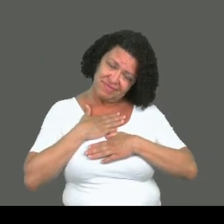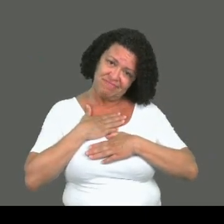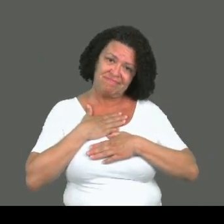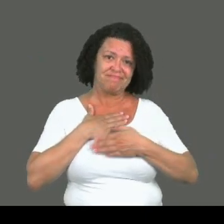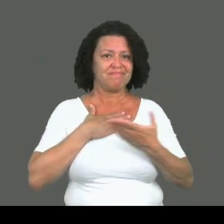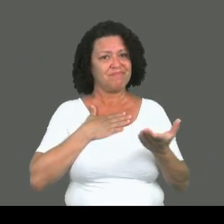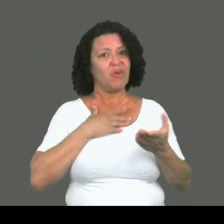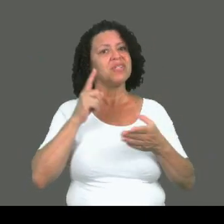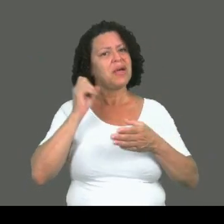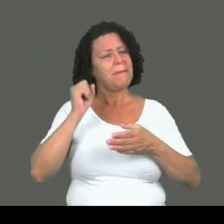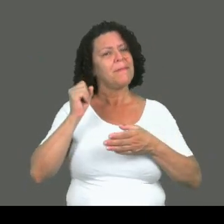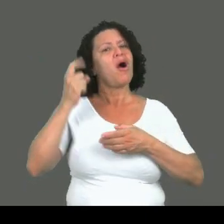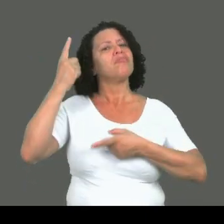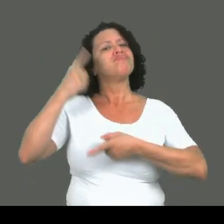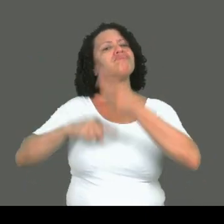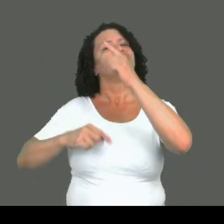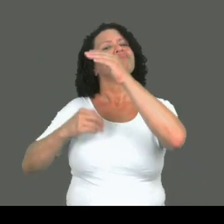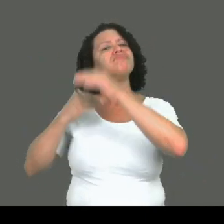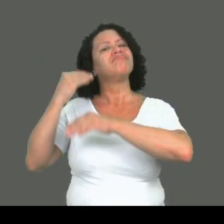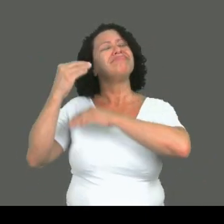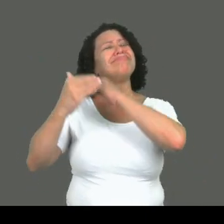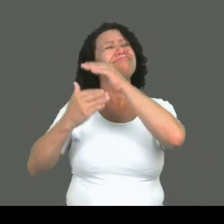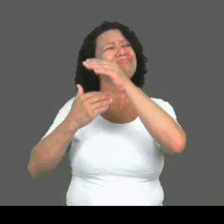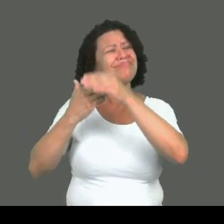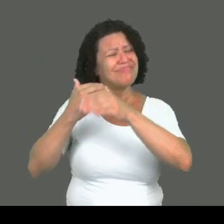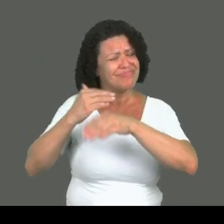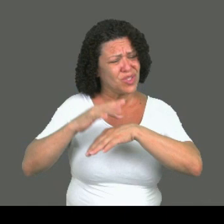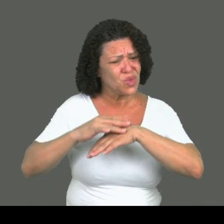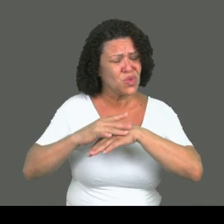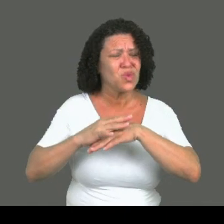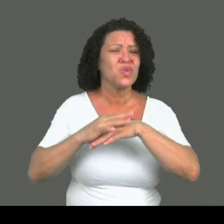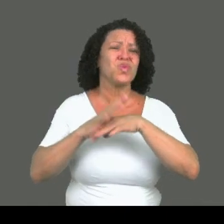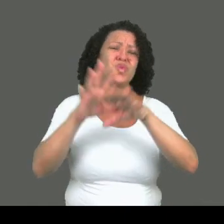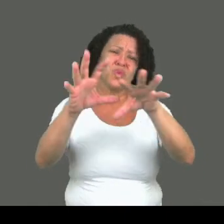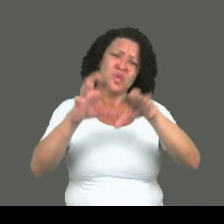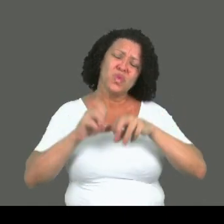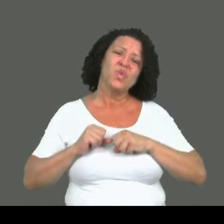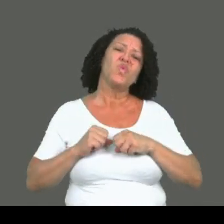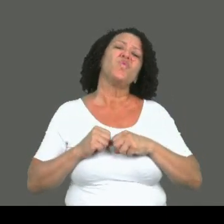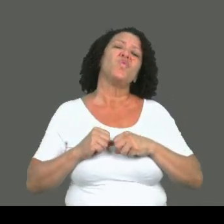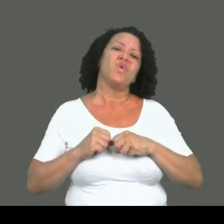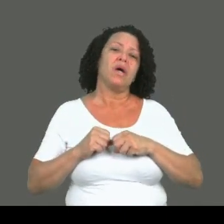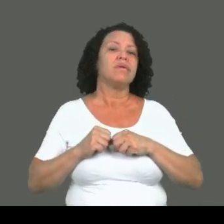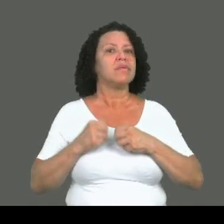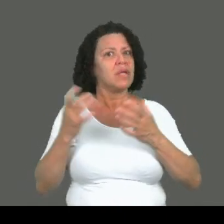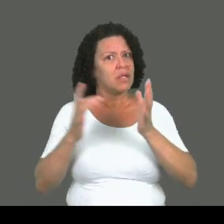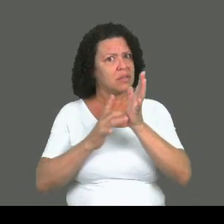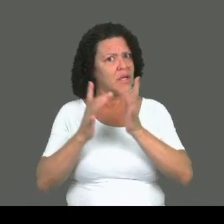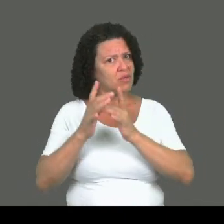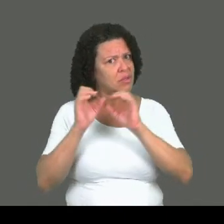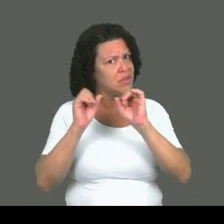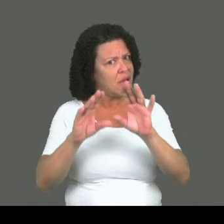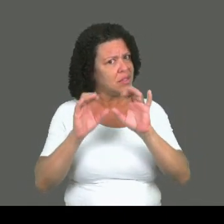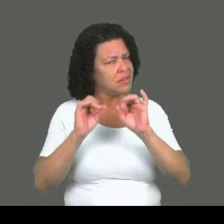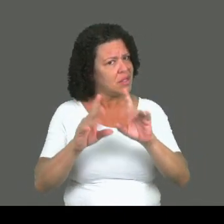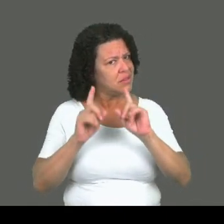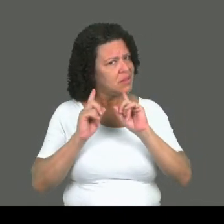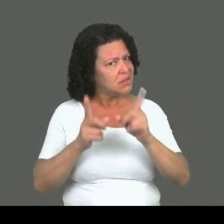para desenvolver uma ansiedade patológica, né? É isso que eles tentam nos ensinar.